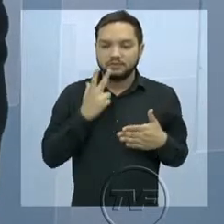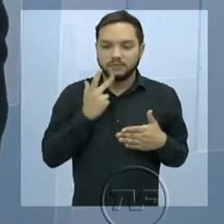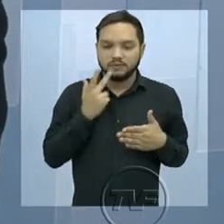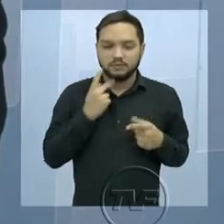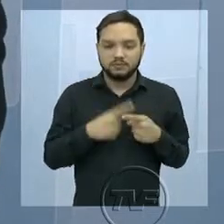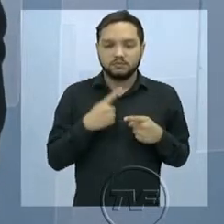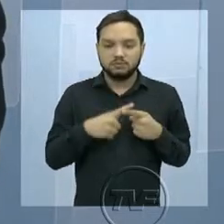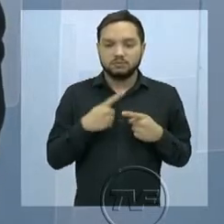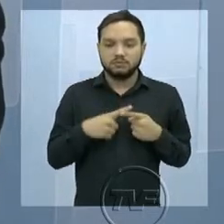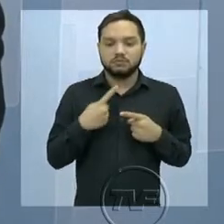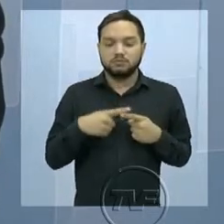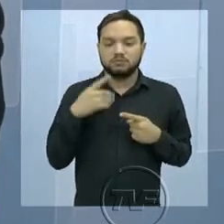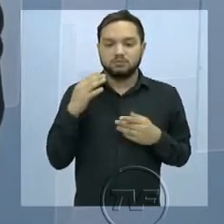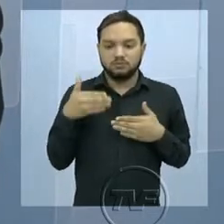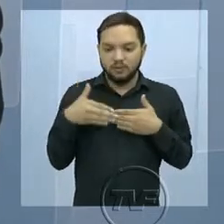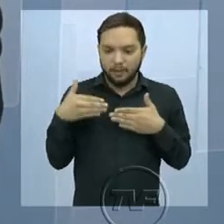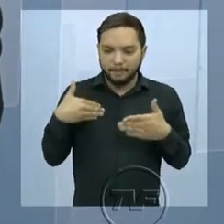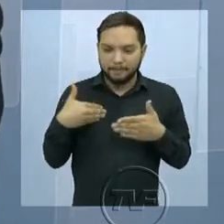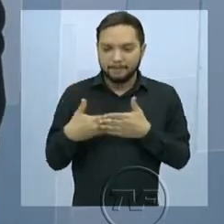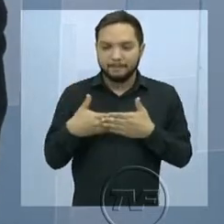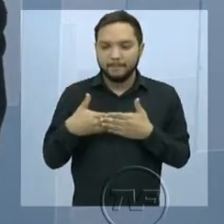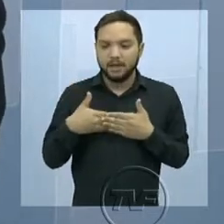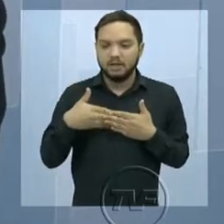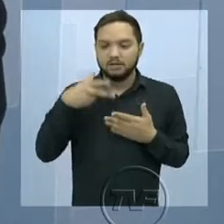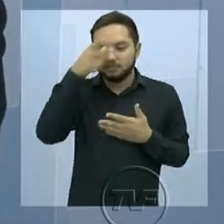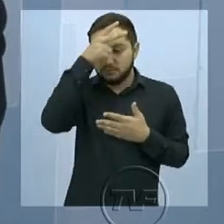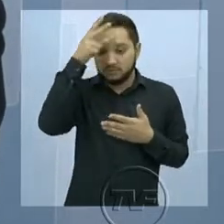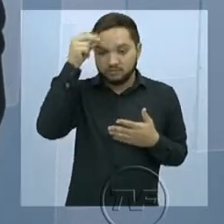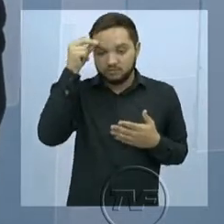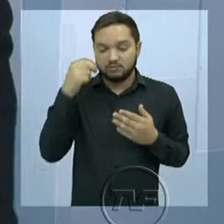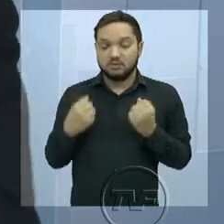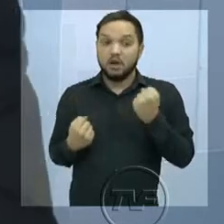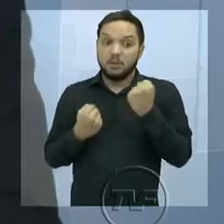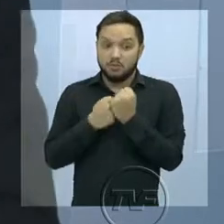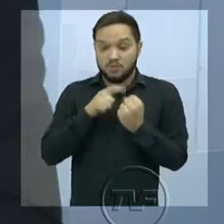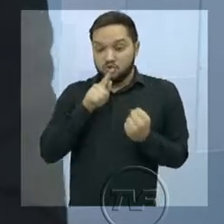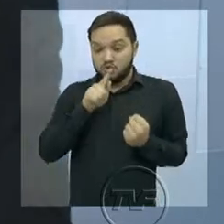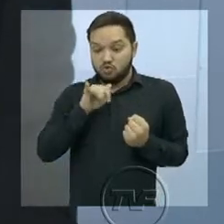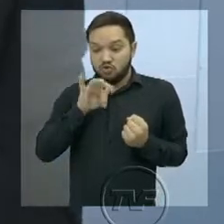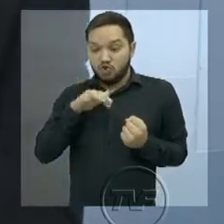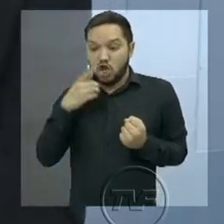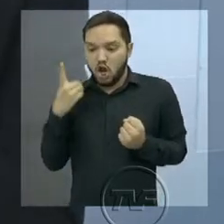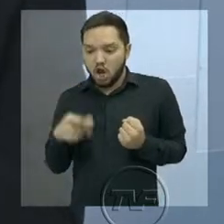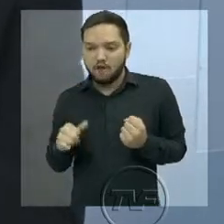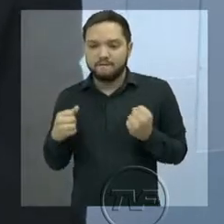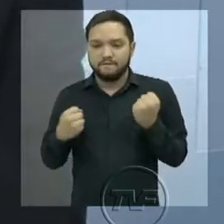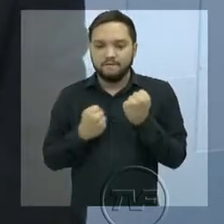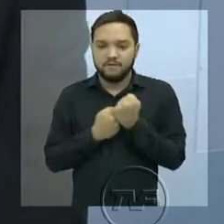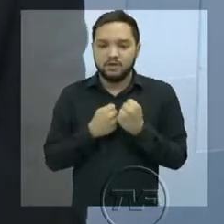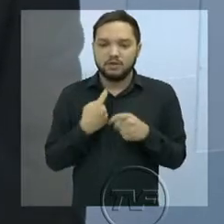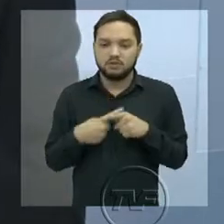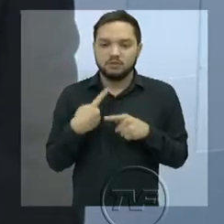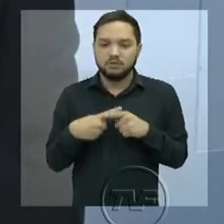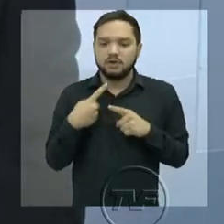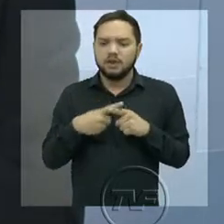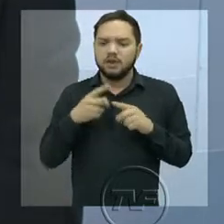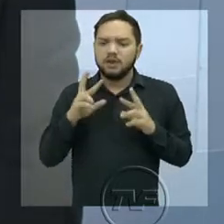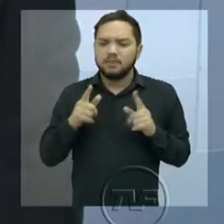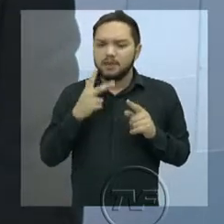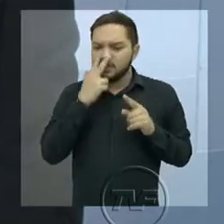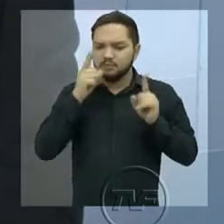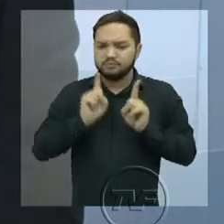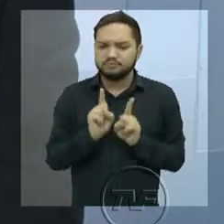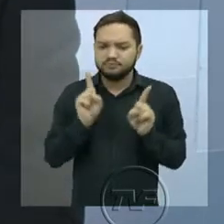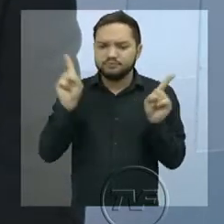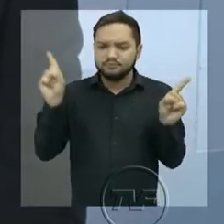das eleições municipais, com a ajuda de Luiz Eduardo Girão, que esse vai no caminho inverso. Tem me surpreendido. Tem